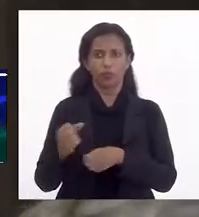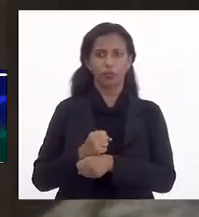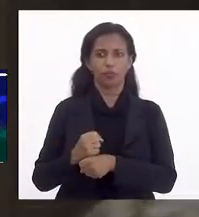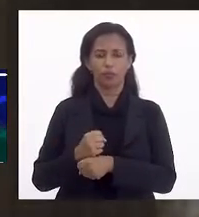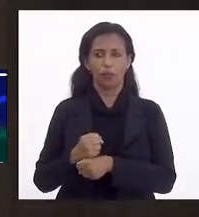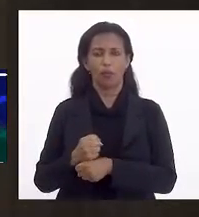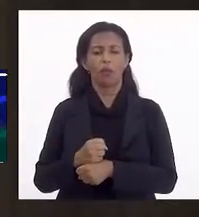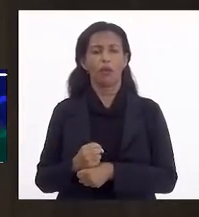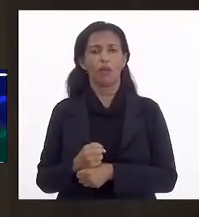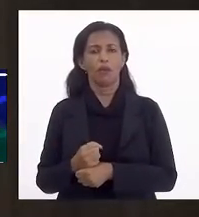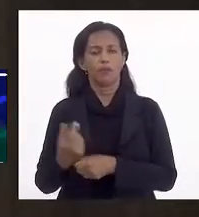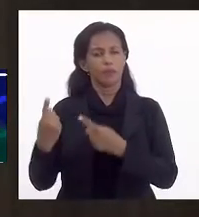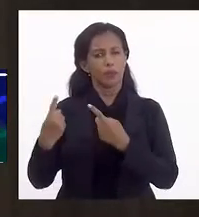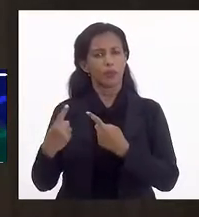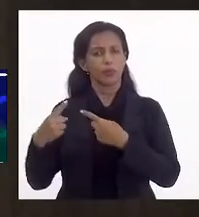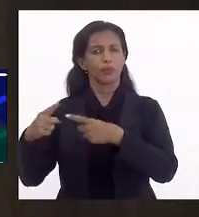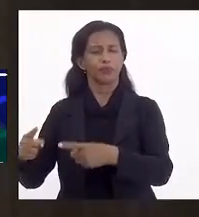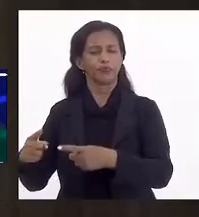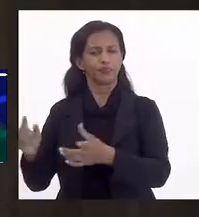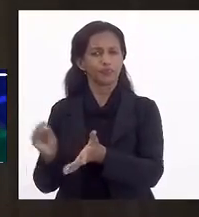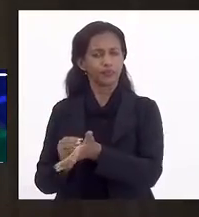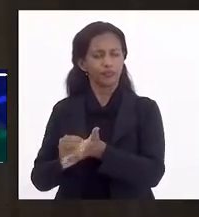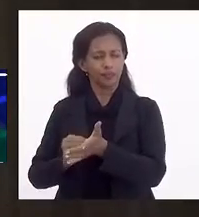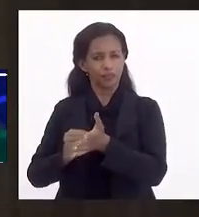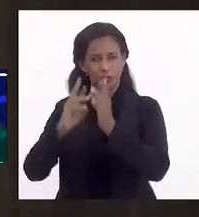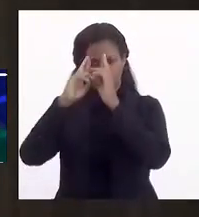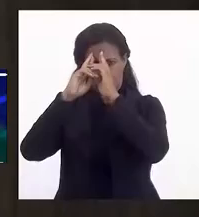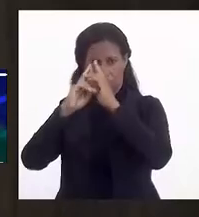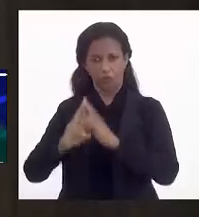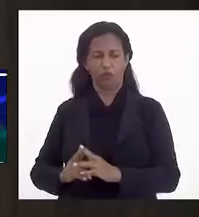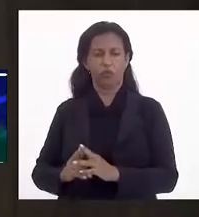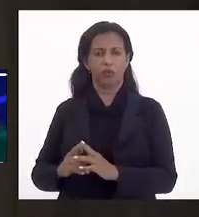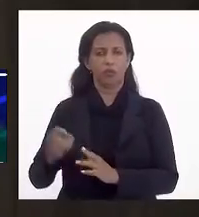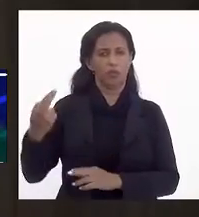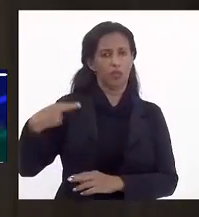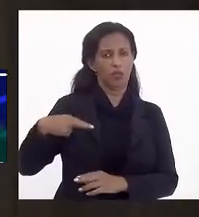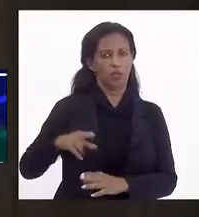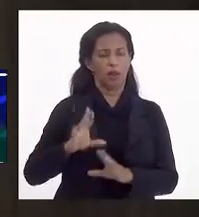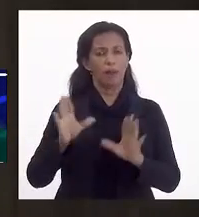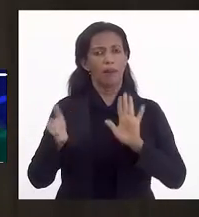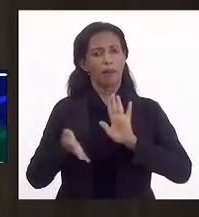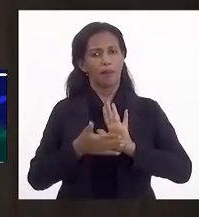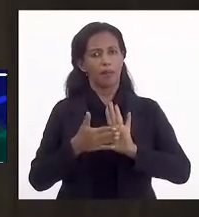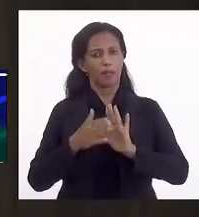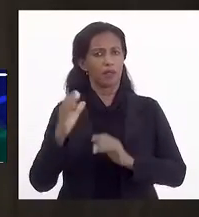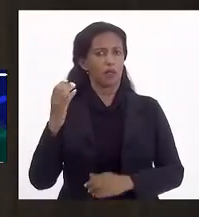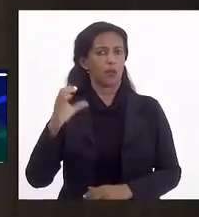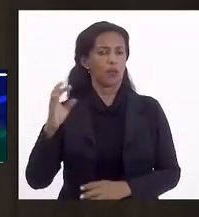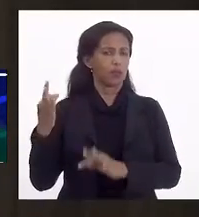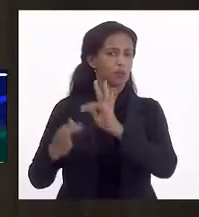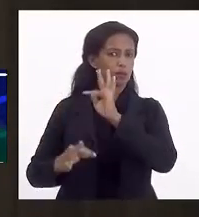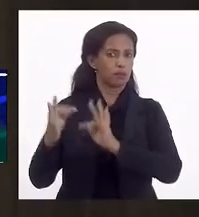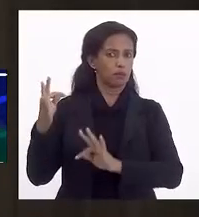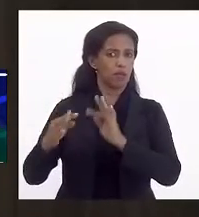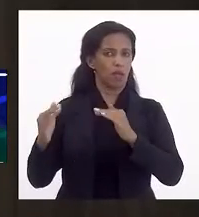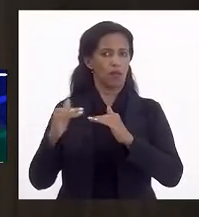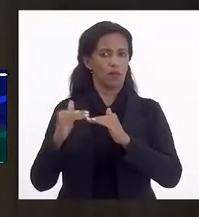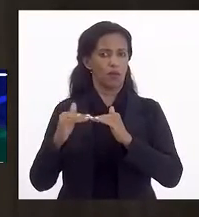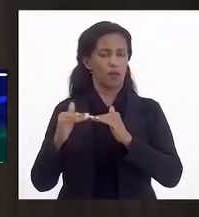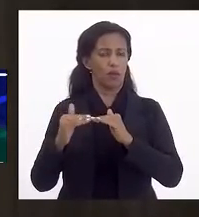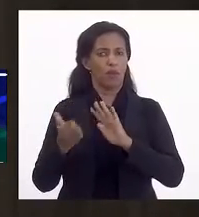para enfrentar o desrespeito e o racismo religioso, e o parecer da Comissão de Ciência e Tecnologia é favorável à